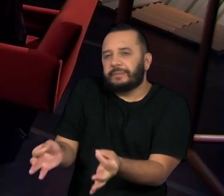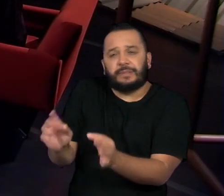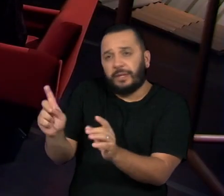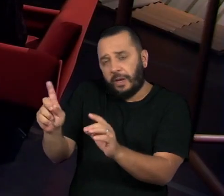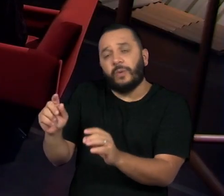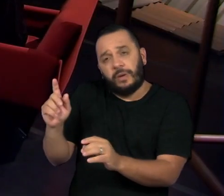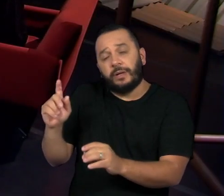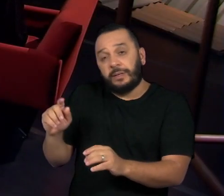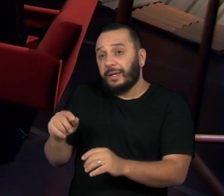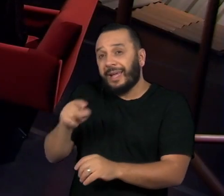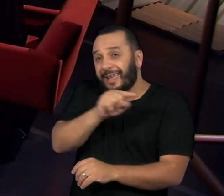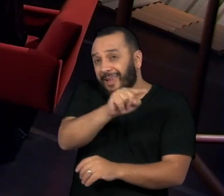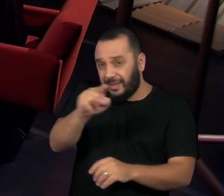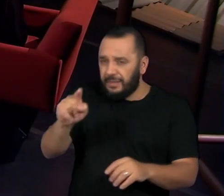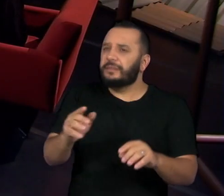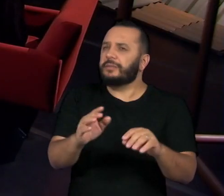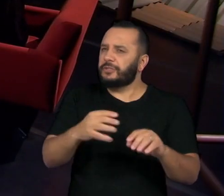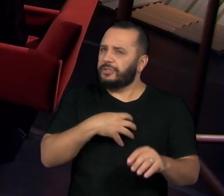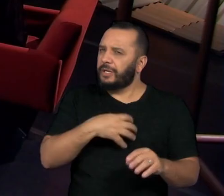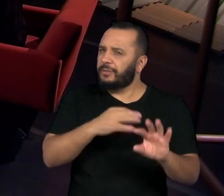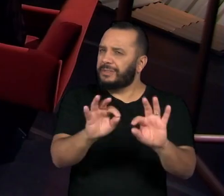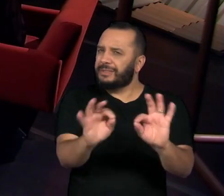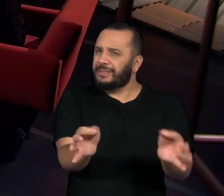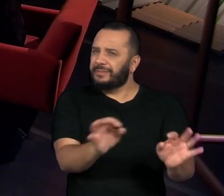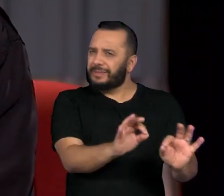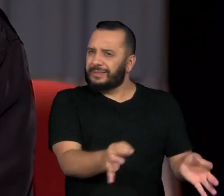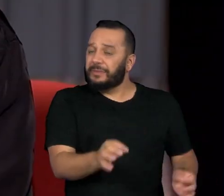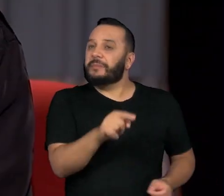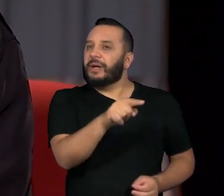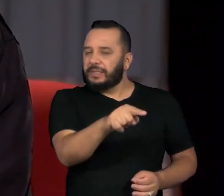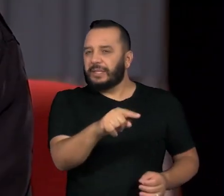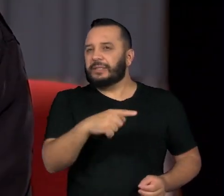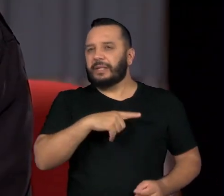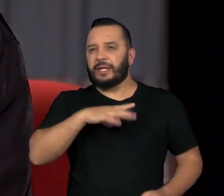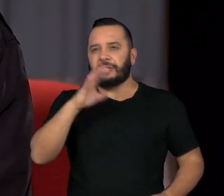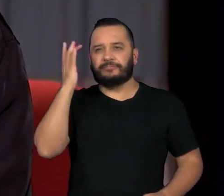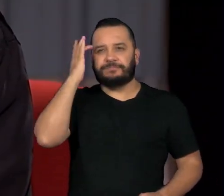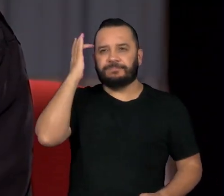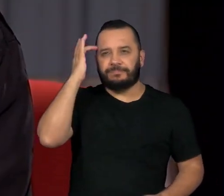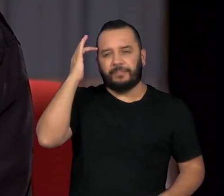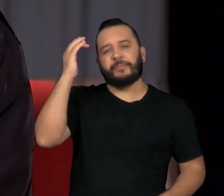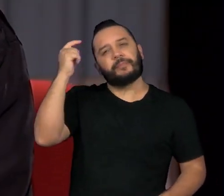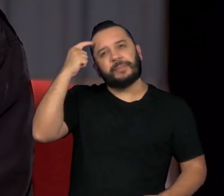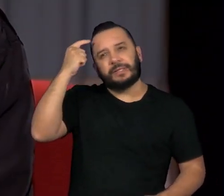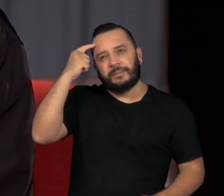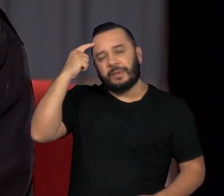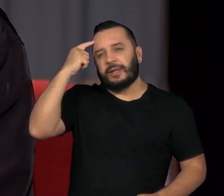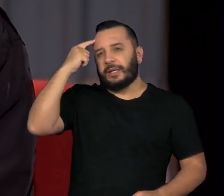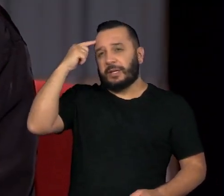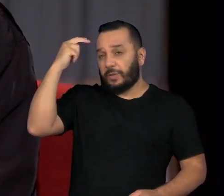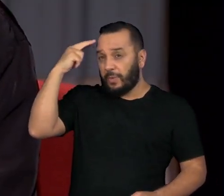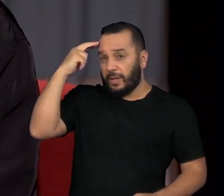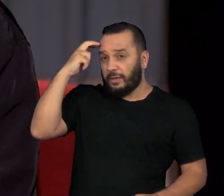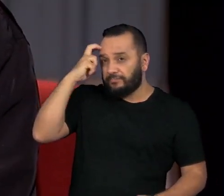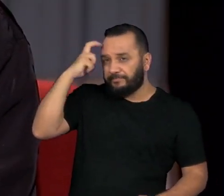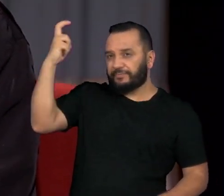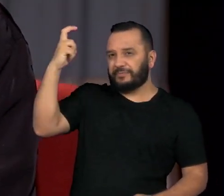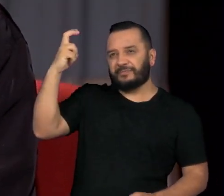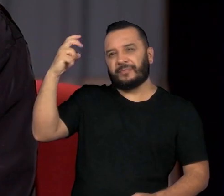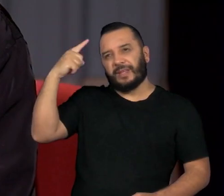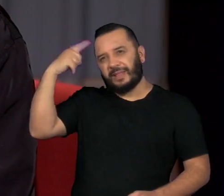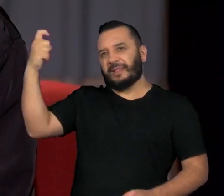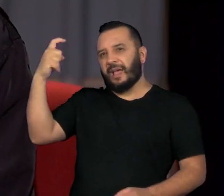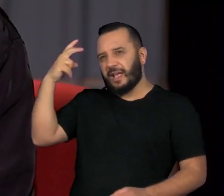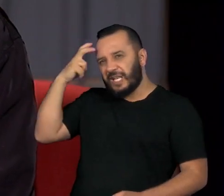fato deles serem simples não quer dizer que eles não tenham pensamentos e ideias sofisticadas, né? Mas é essa